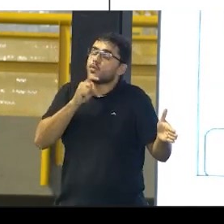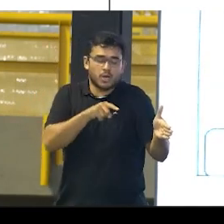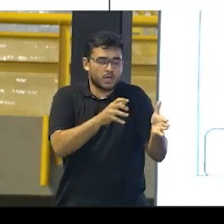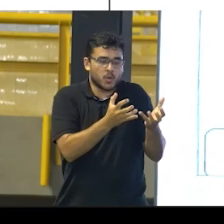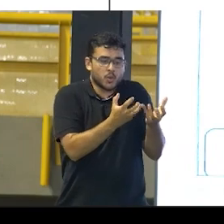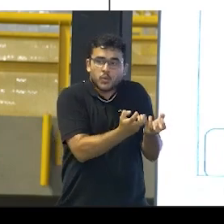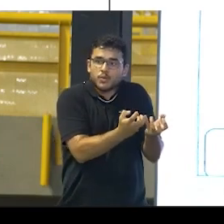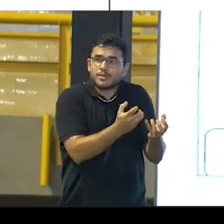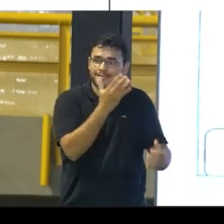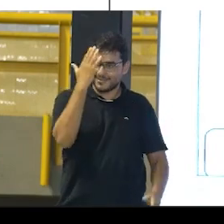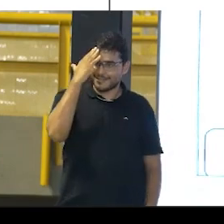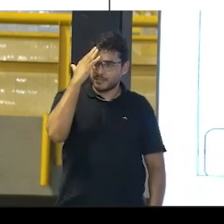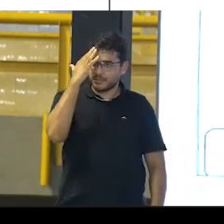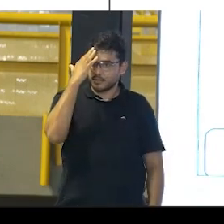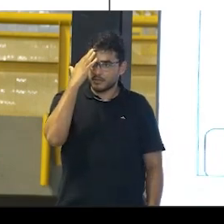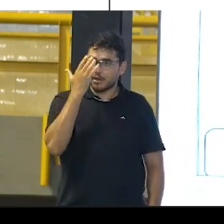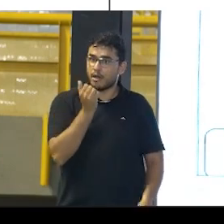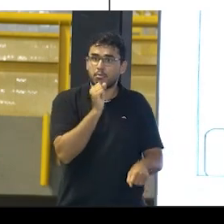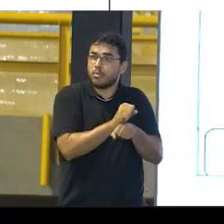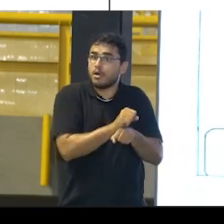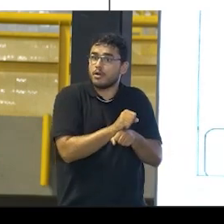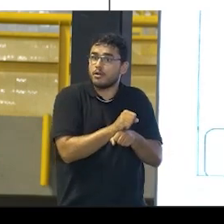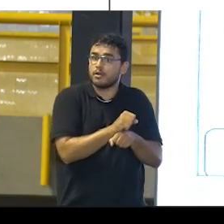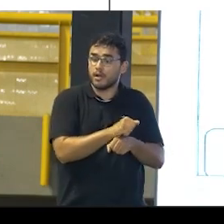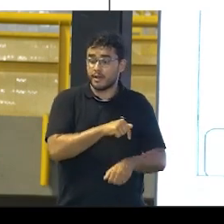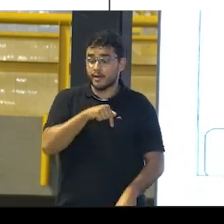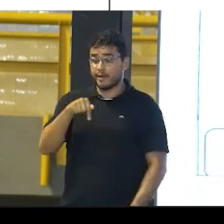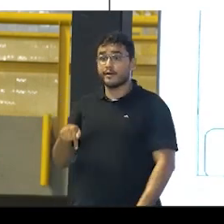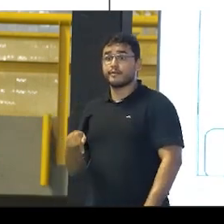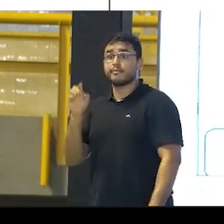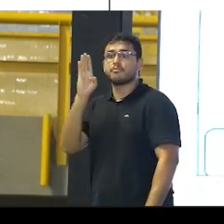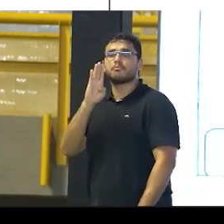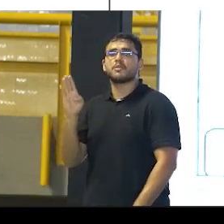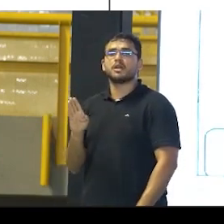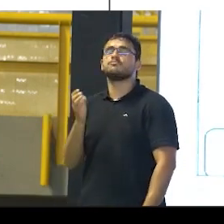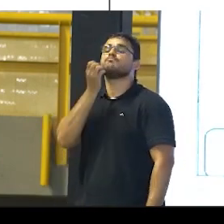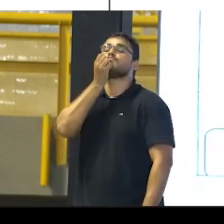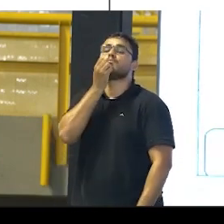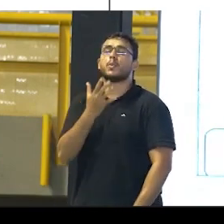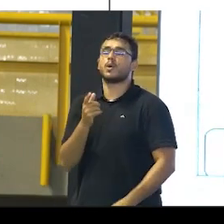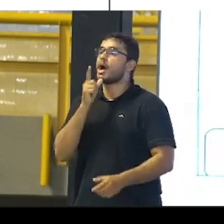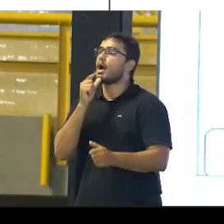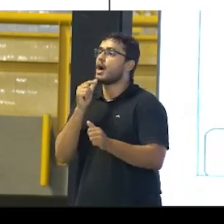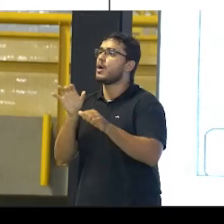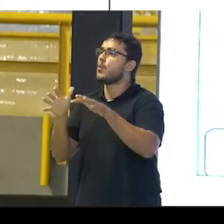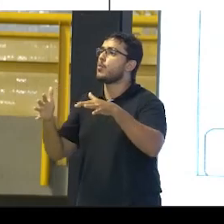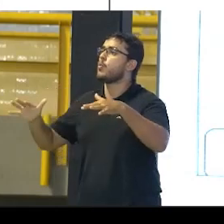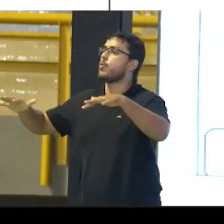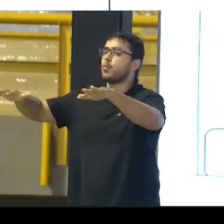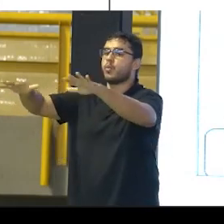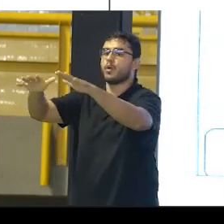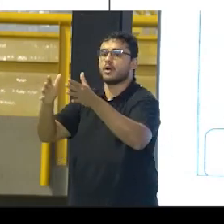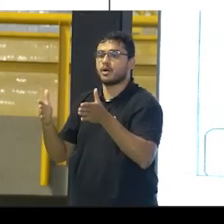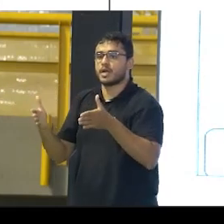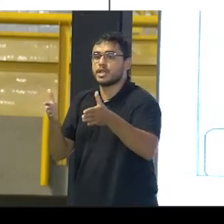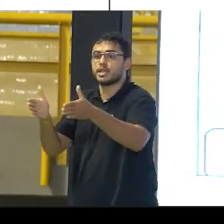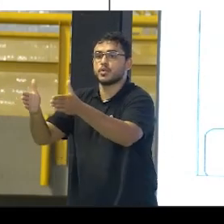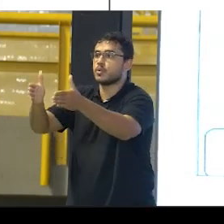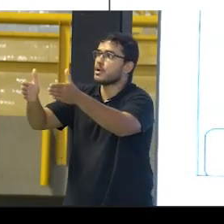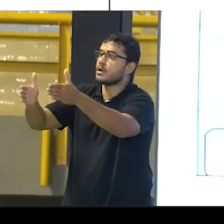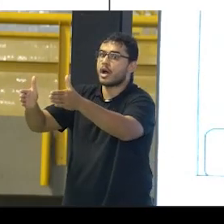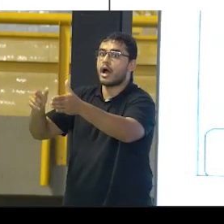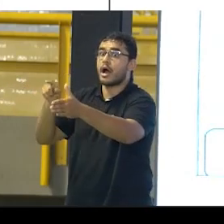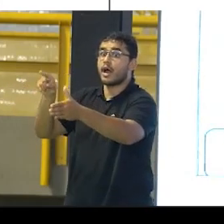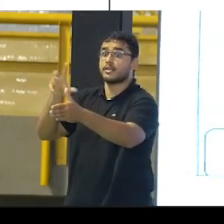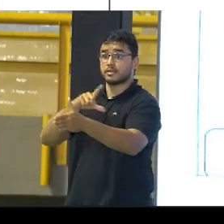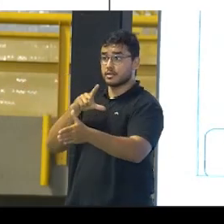da hidroeletricidade. O Brasil, nesse aspecto, é um país privilegiado. Por isso que o percentual é tão pequeno. Se a gente somar energia